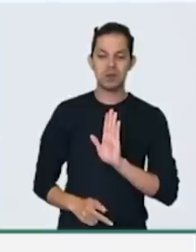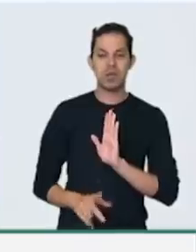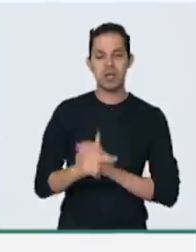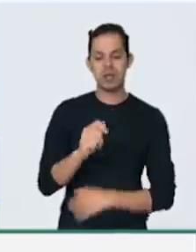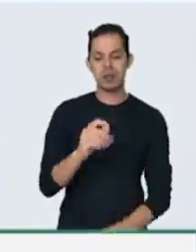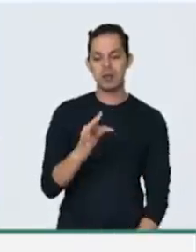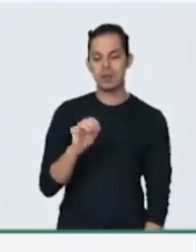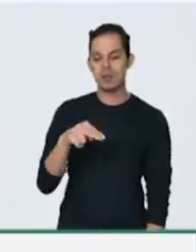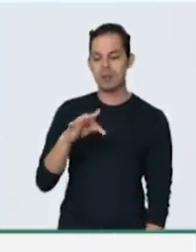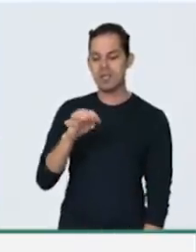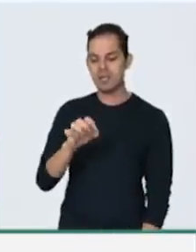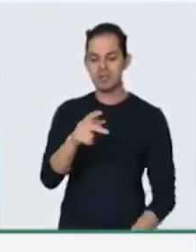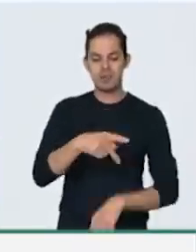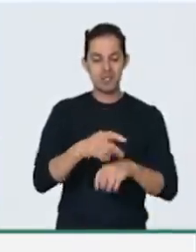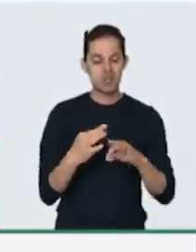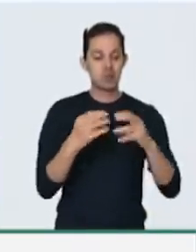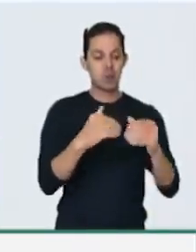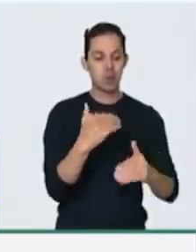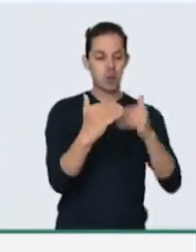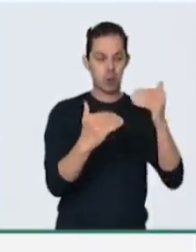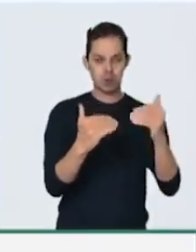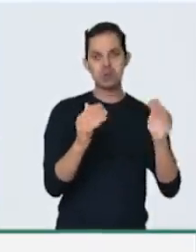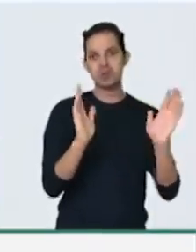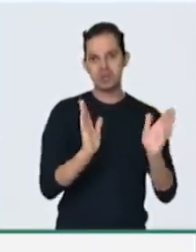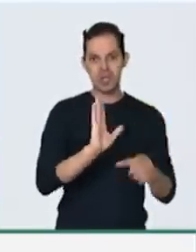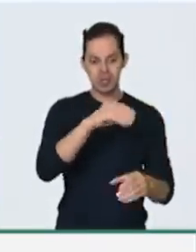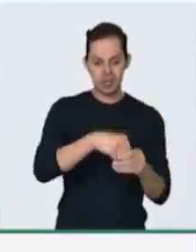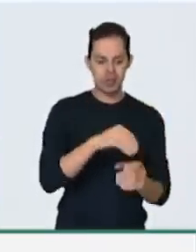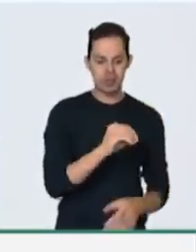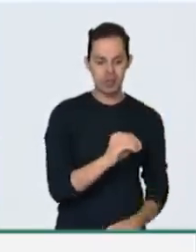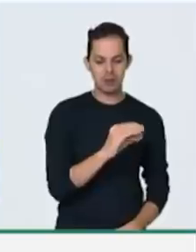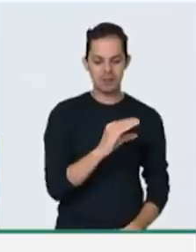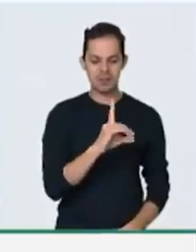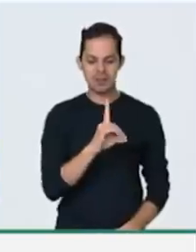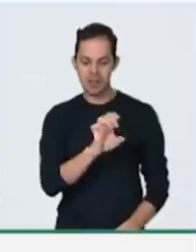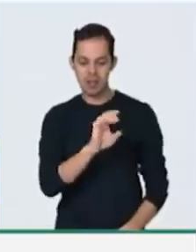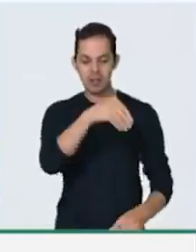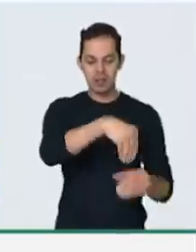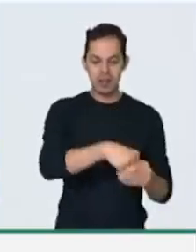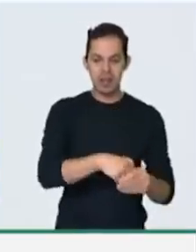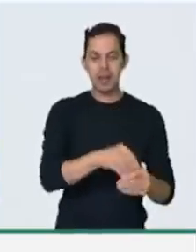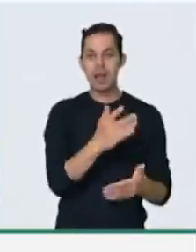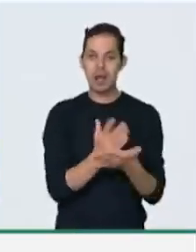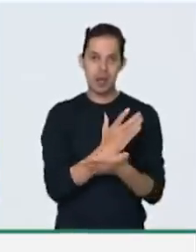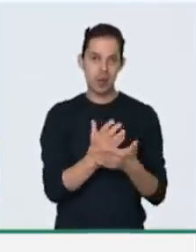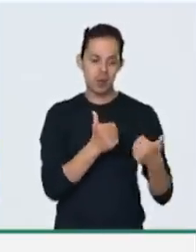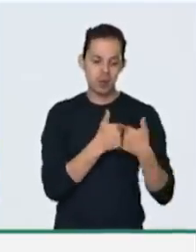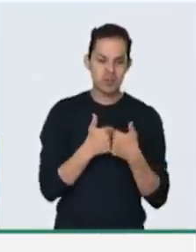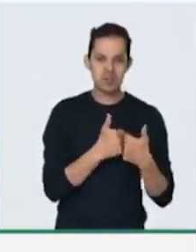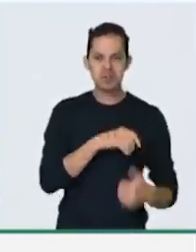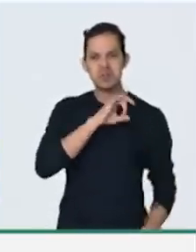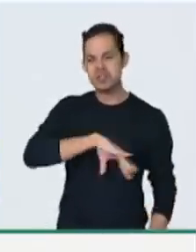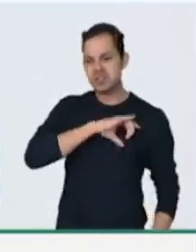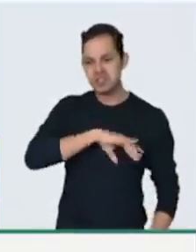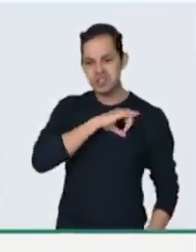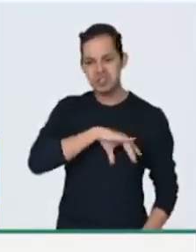que já existe em todos os países desenvolvidos, todos os países que são membros da OCDE, boa parte dos nossos vizinhos também, né, o Chile, eu acho que é um dos